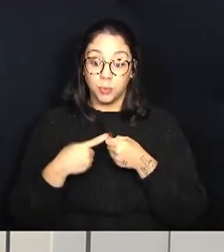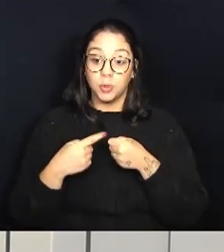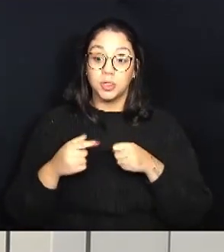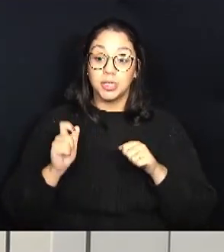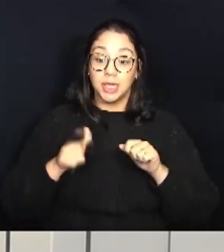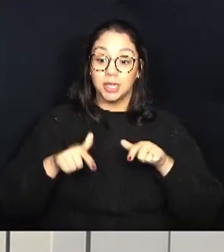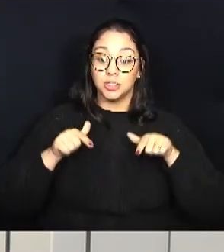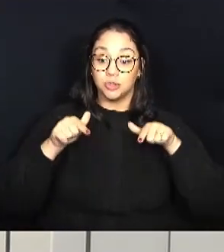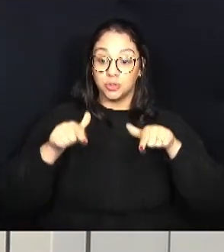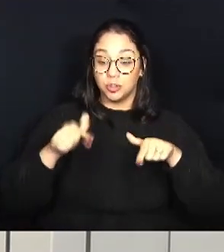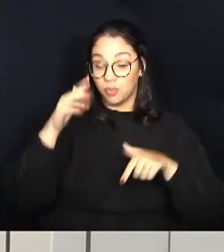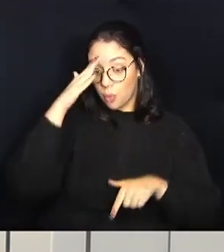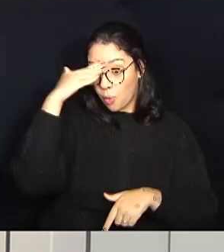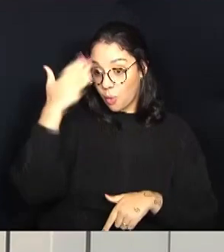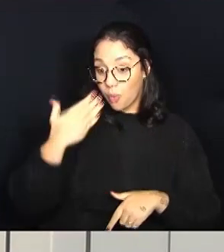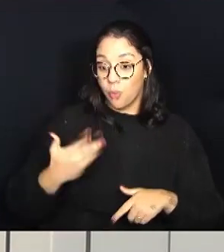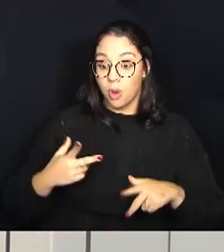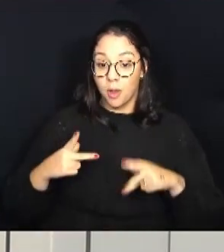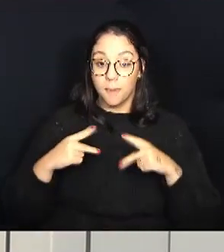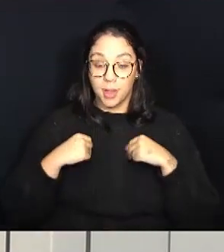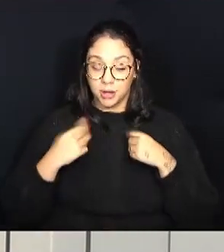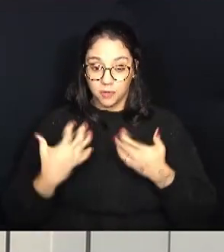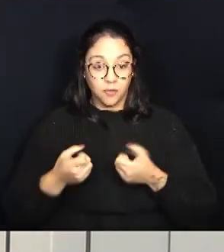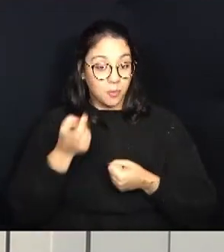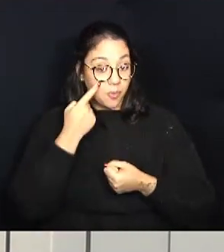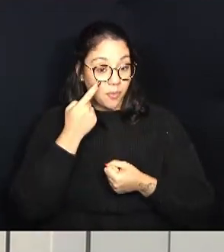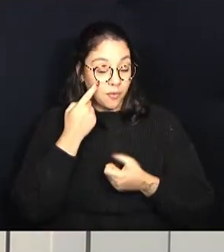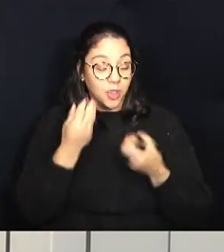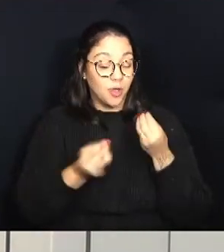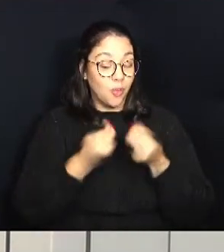de honra ao mérito. Confira como foi.